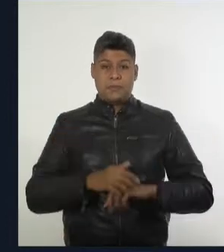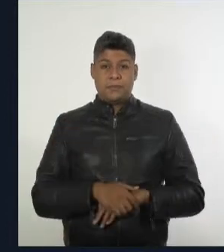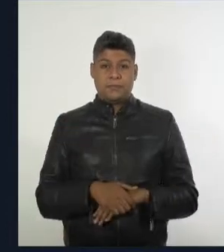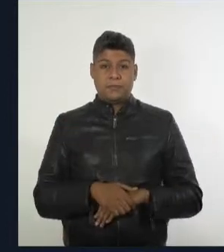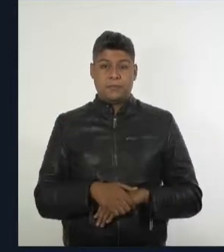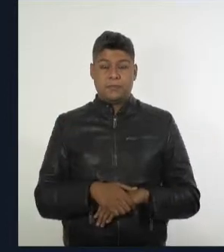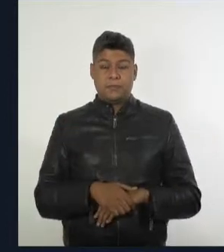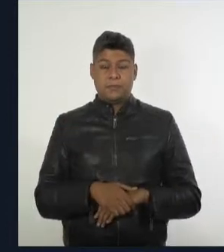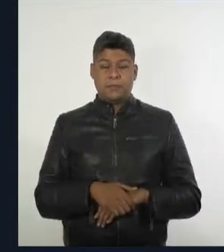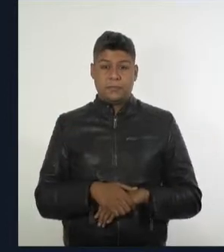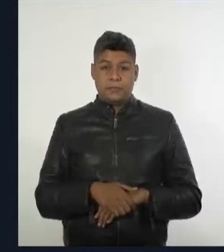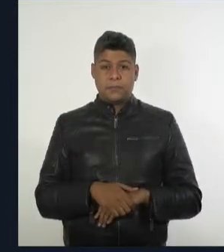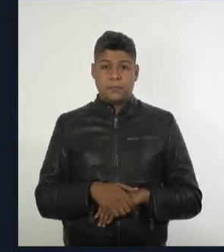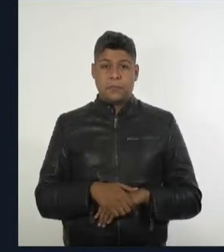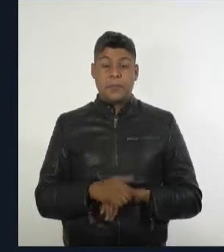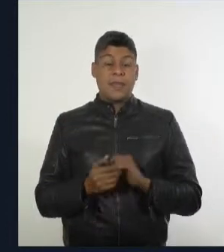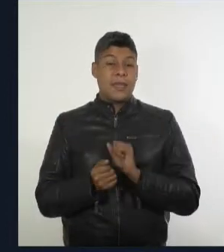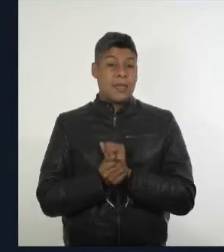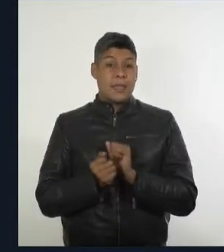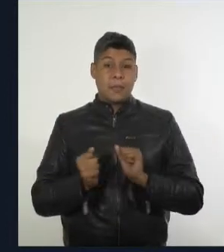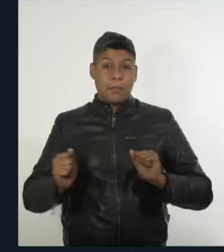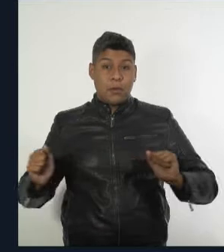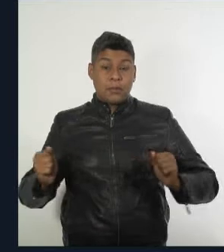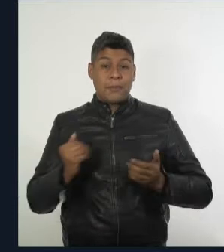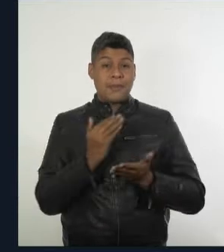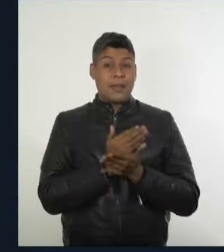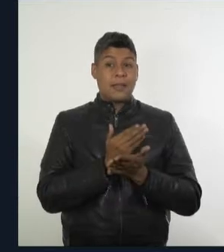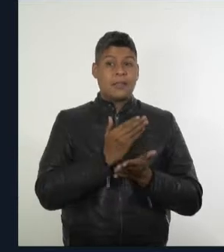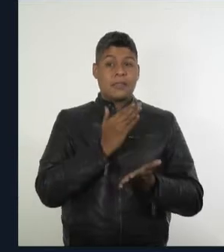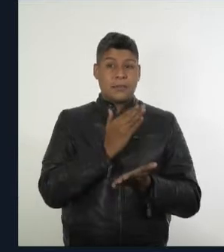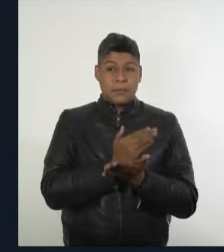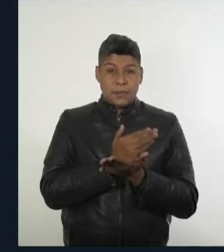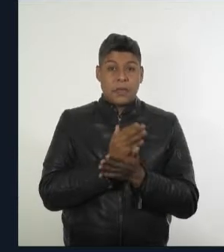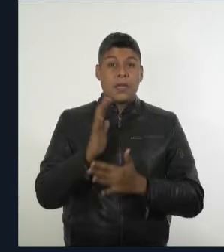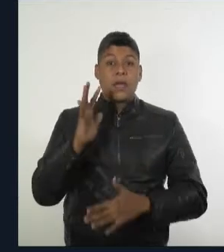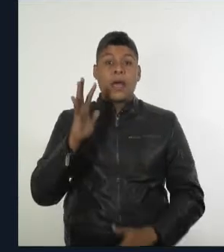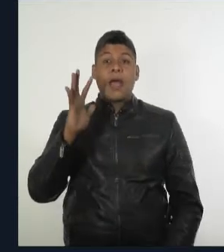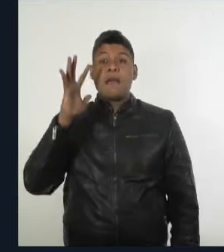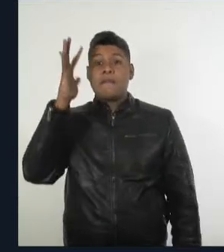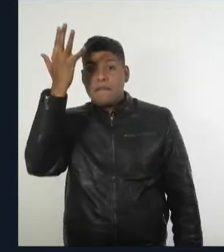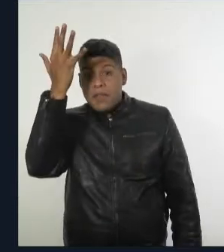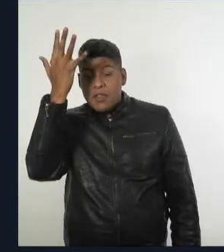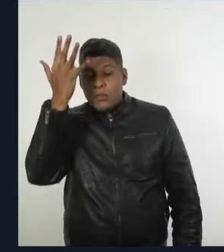uma possibilidade da gente se antecipar exatamente a uma eventual